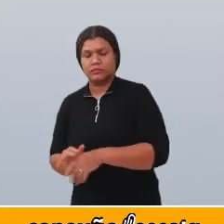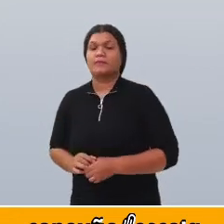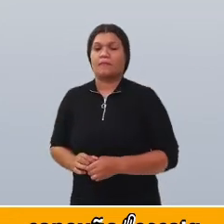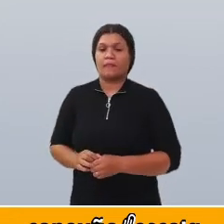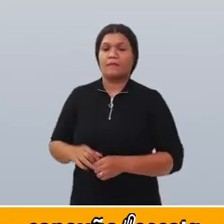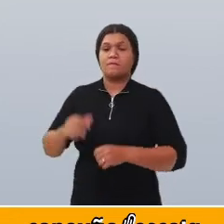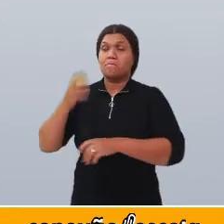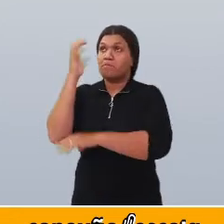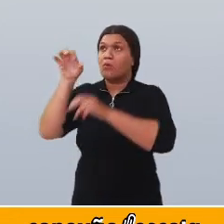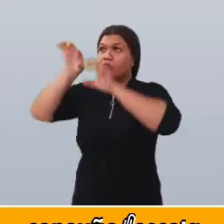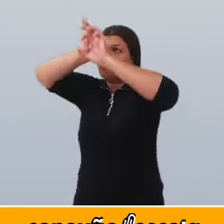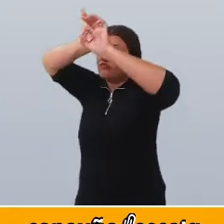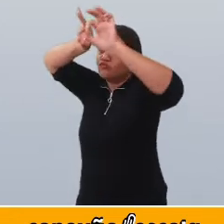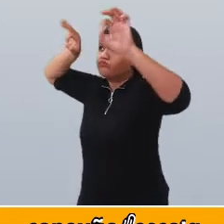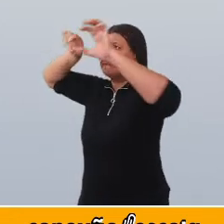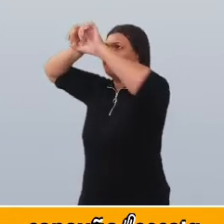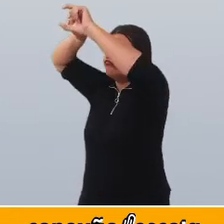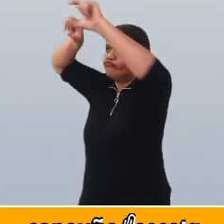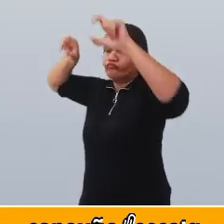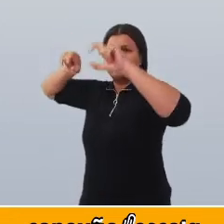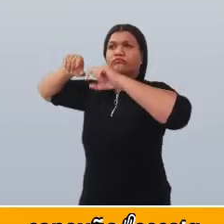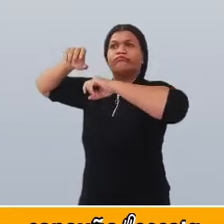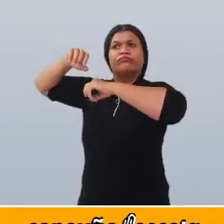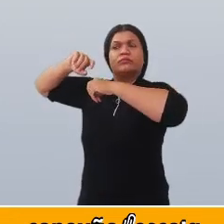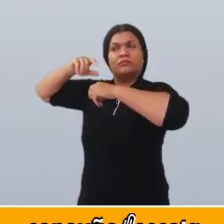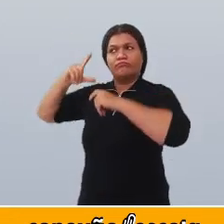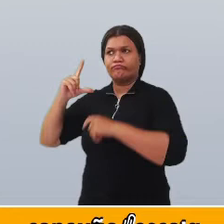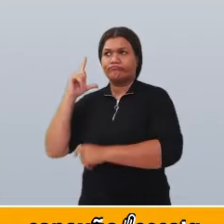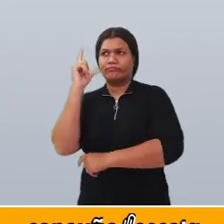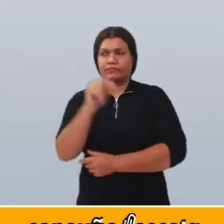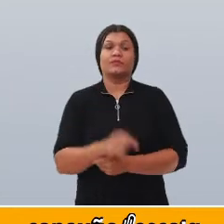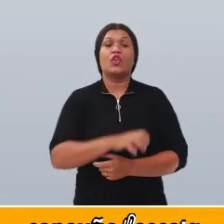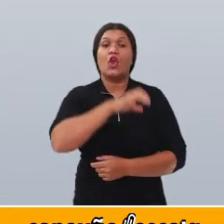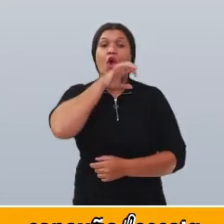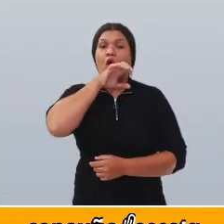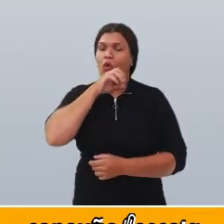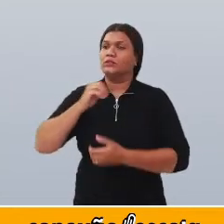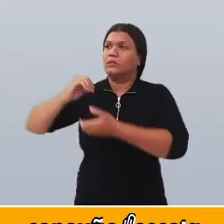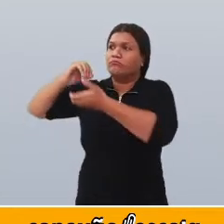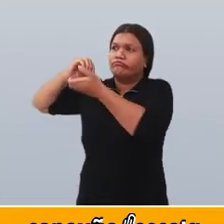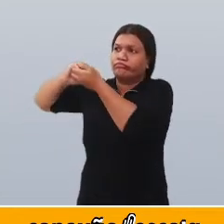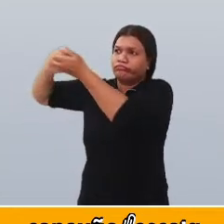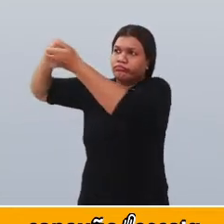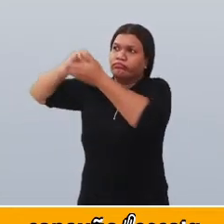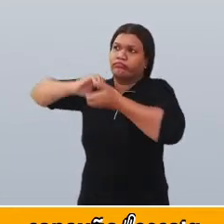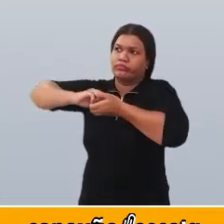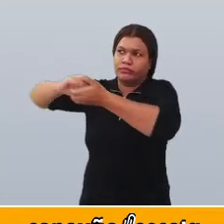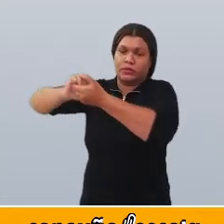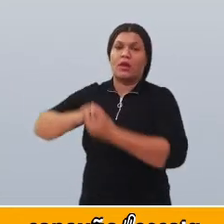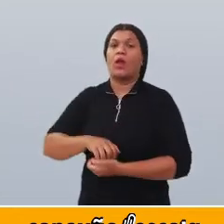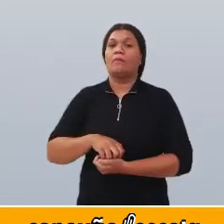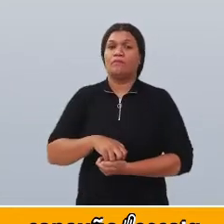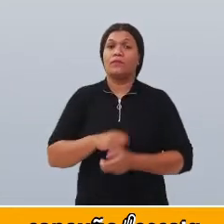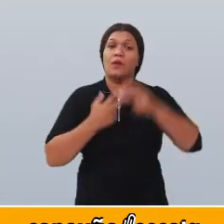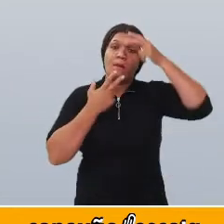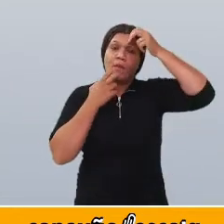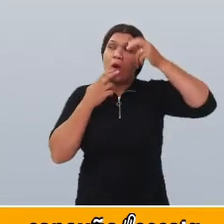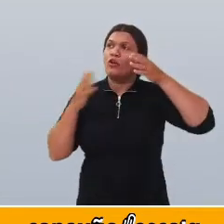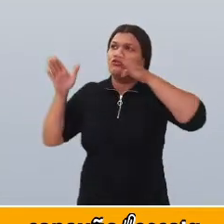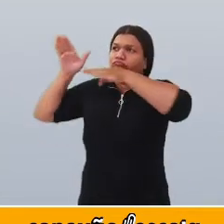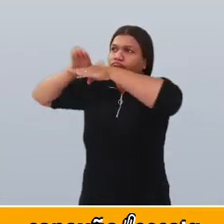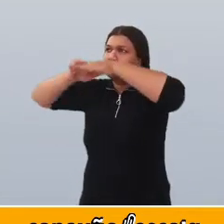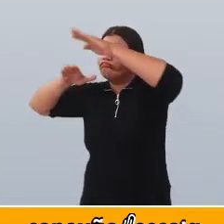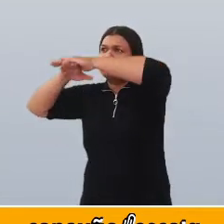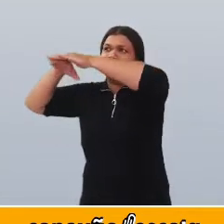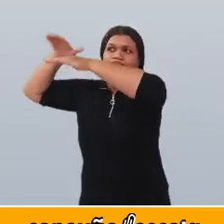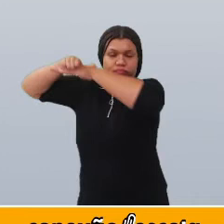a casa e foi-se. A onça veio e cobriu. O bode veio e tapou.